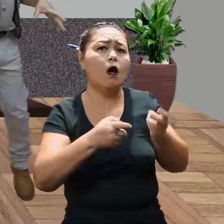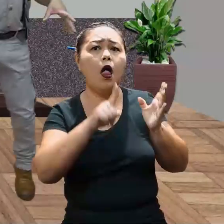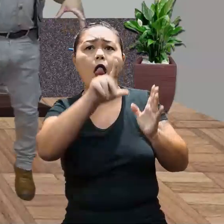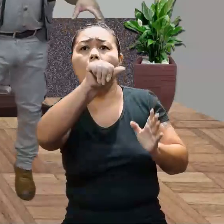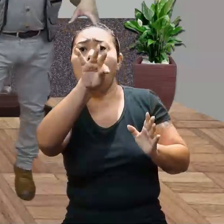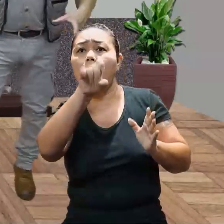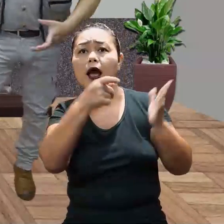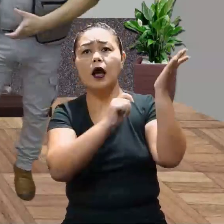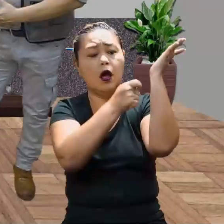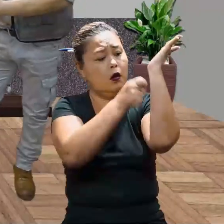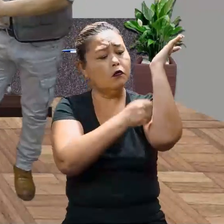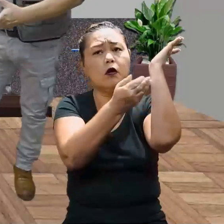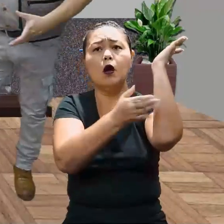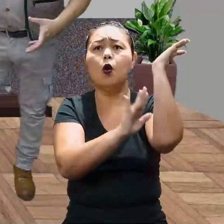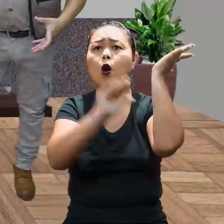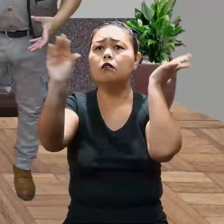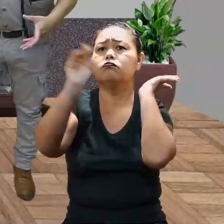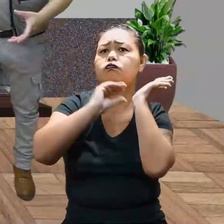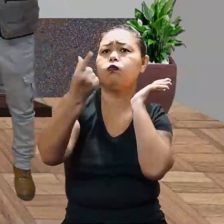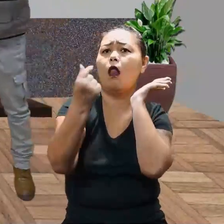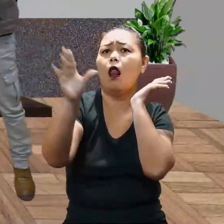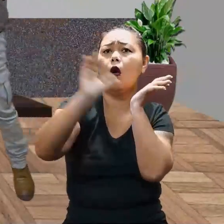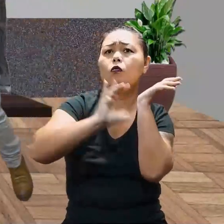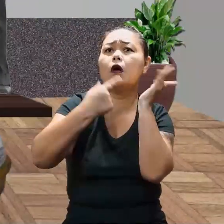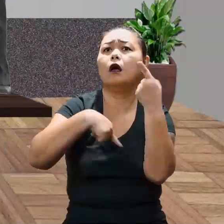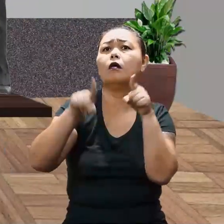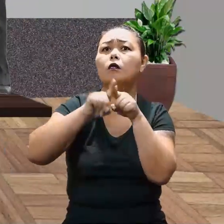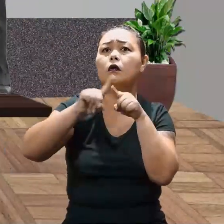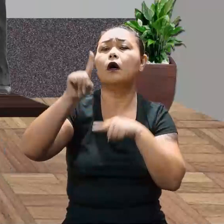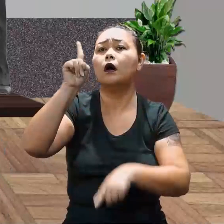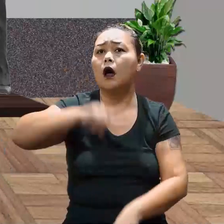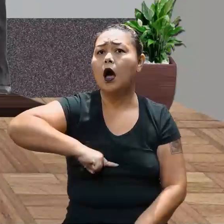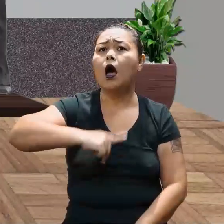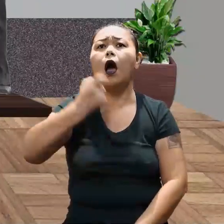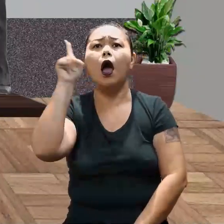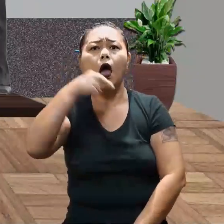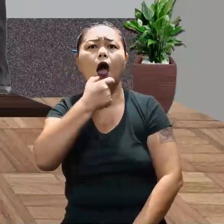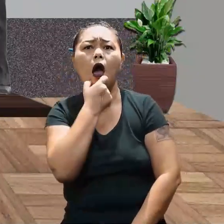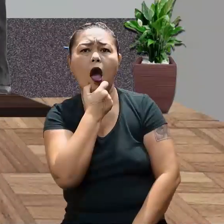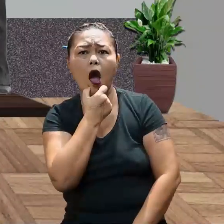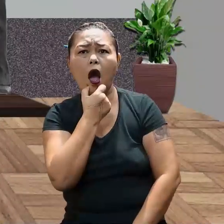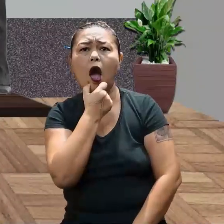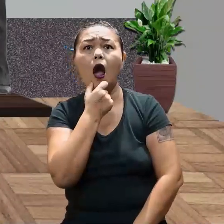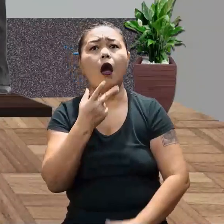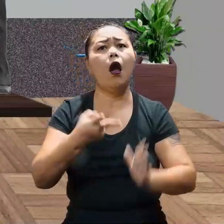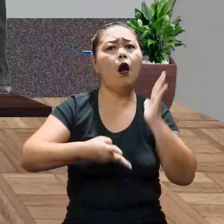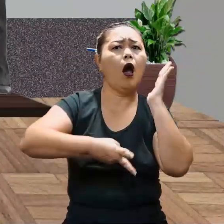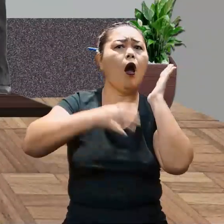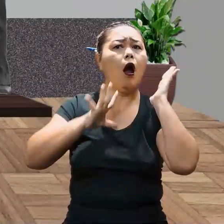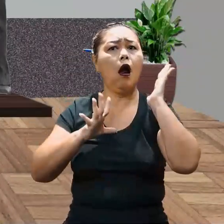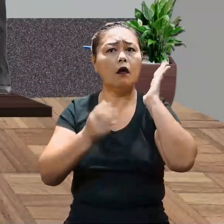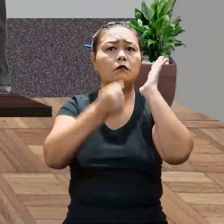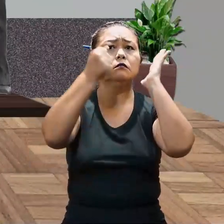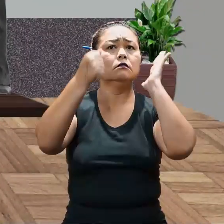látex, no financiamento do látex, inclusive são os ingleses que vão roubar